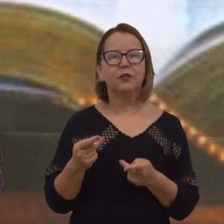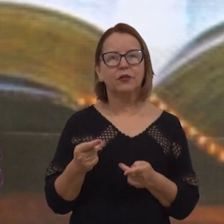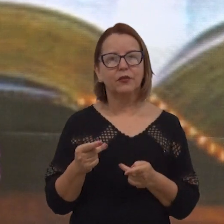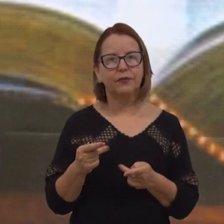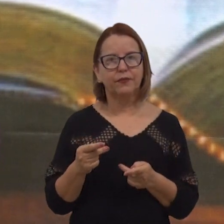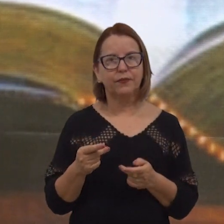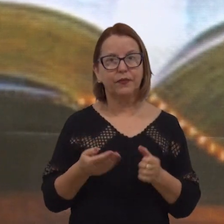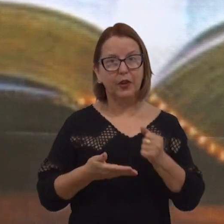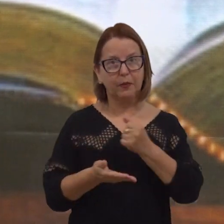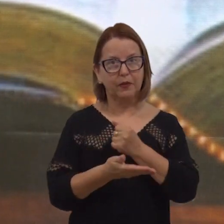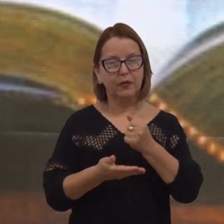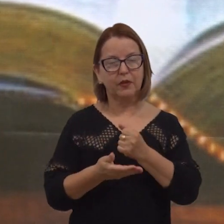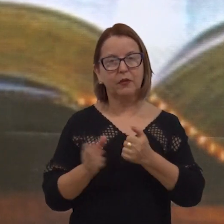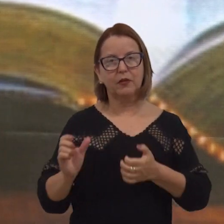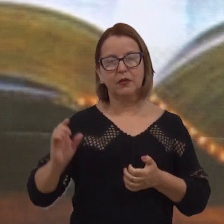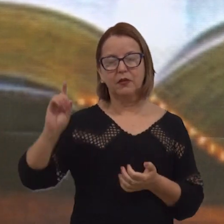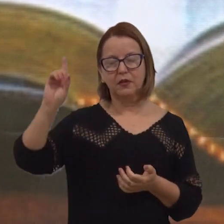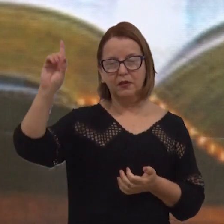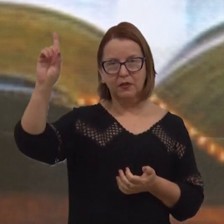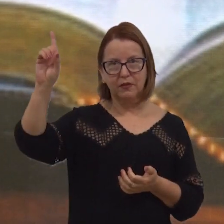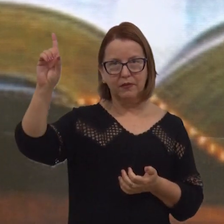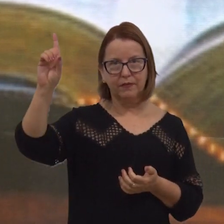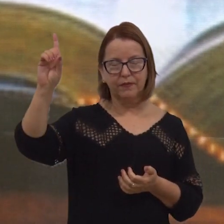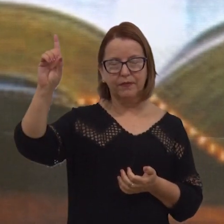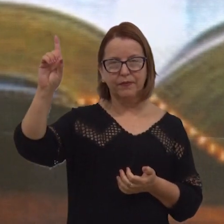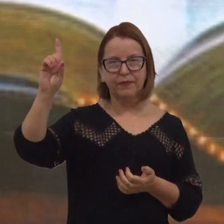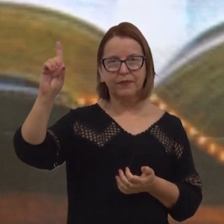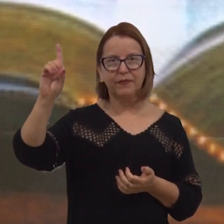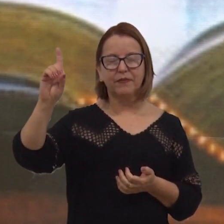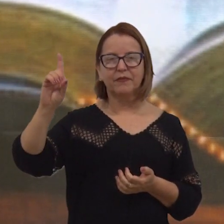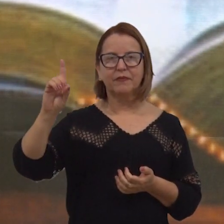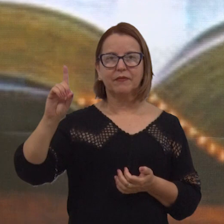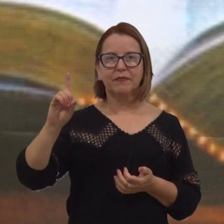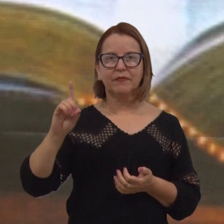irmãos, baseado aqui na palavra de Deus,